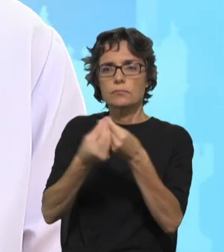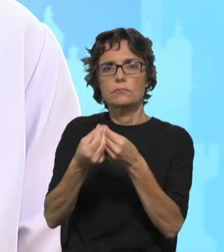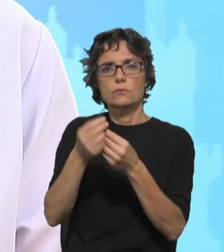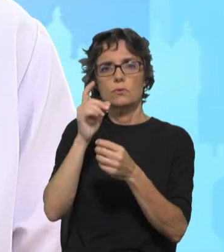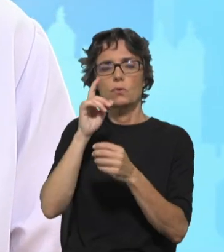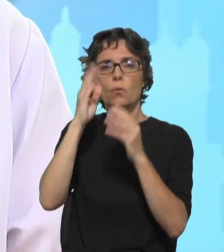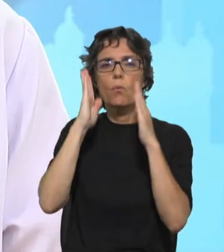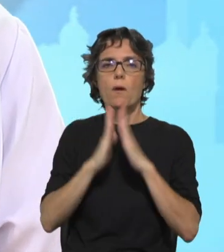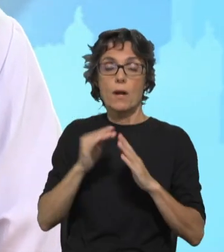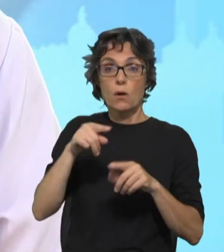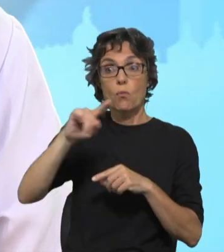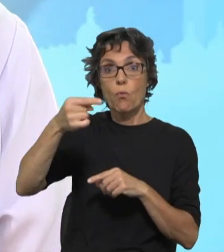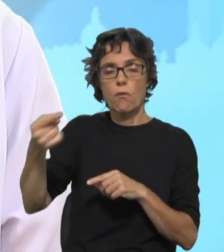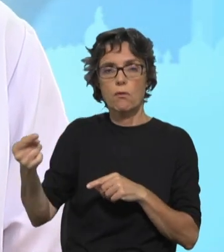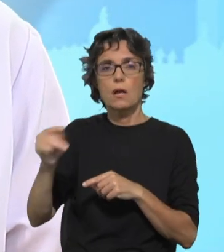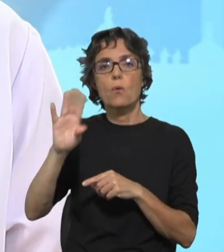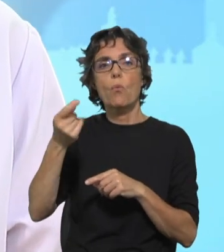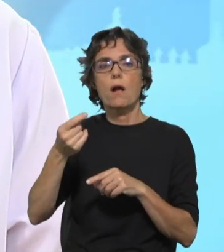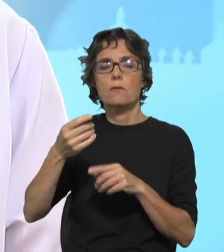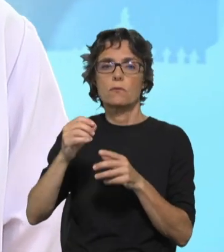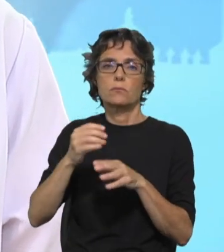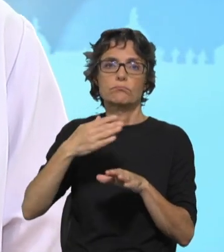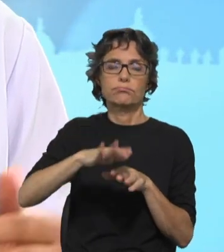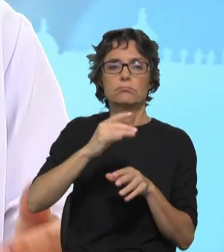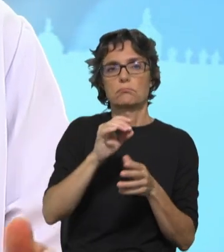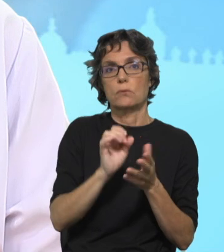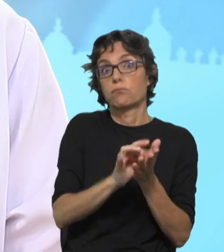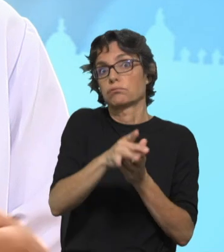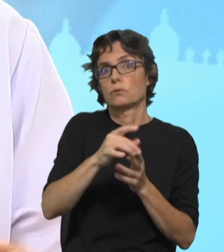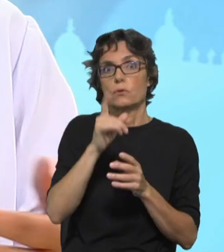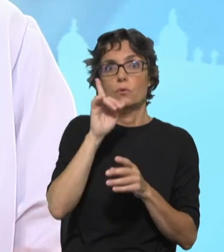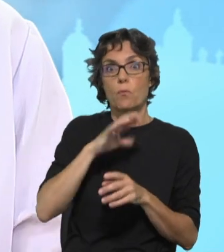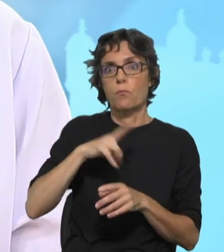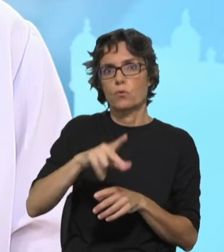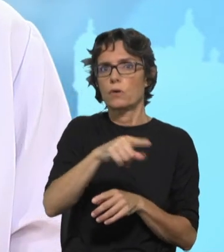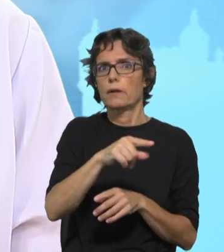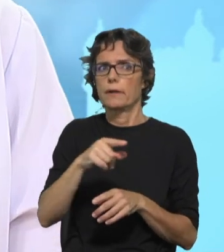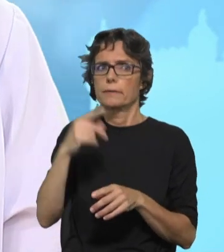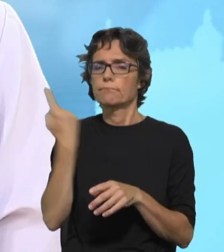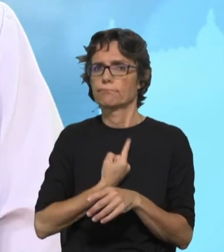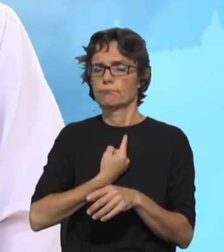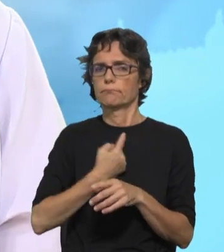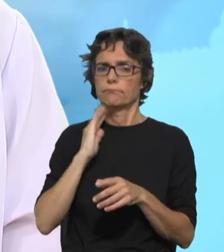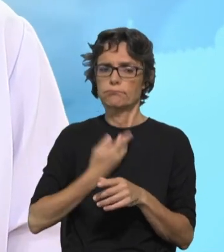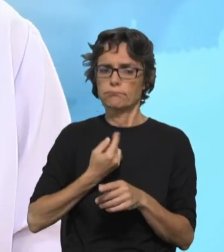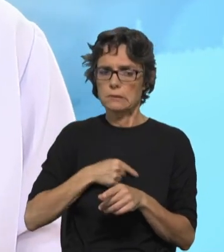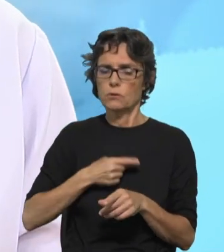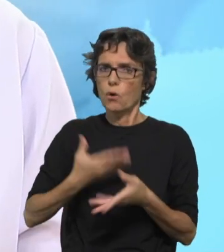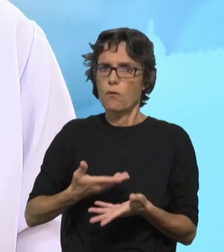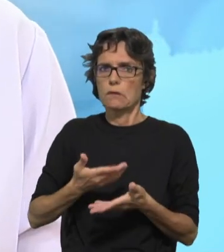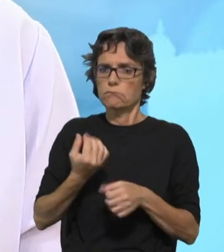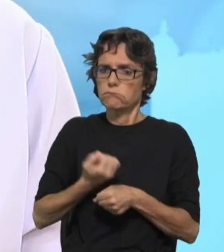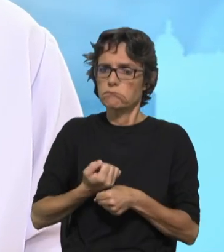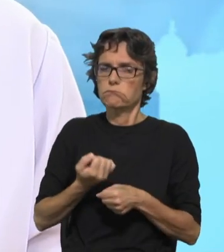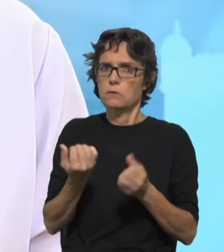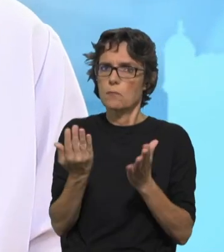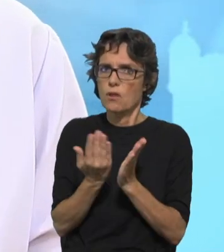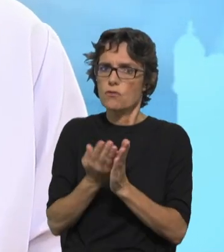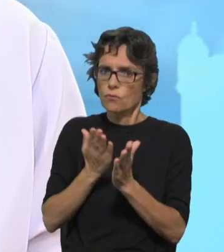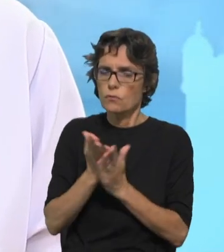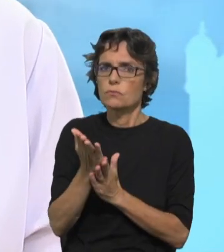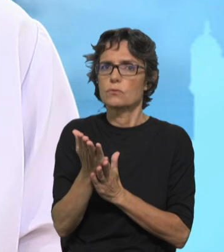são expulsas de Portugal, ela é obrigada, essa associação então começa a trabalhar nas escolas que existiam, e é